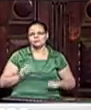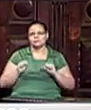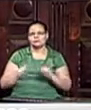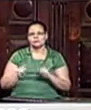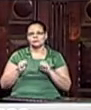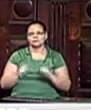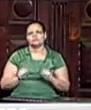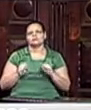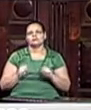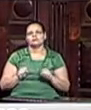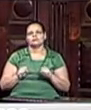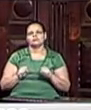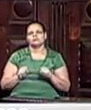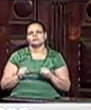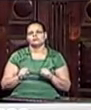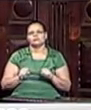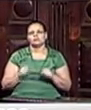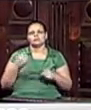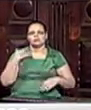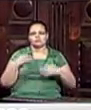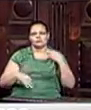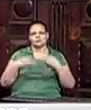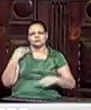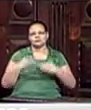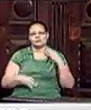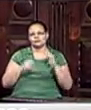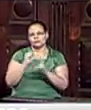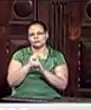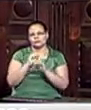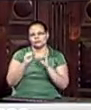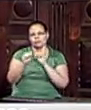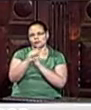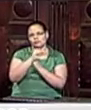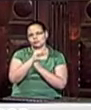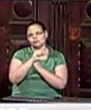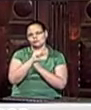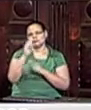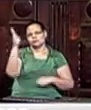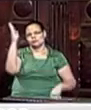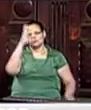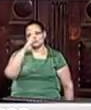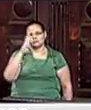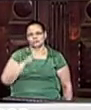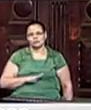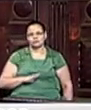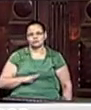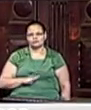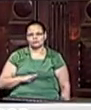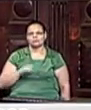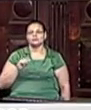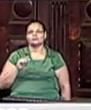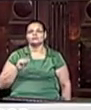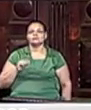promover a justiça social. O Brasil, como nação